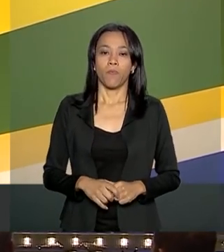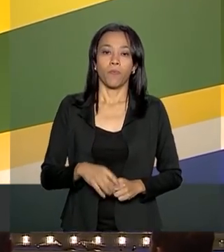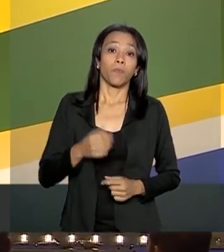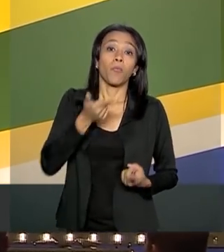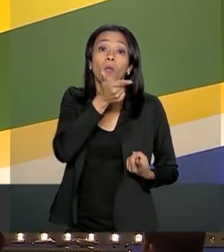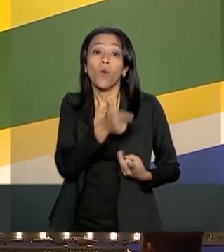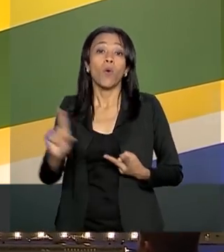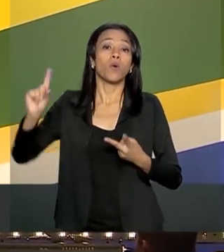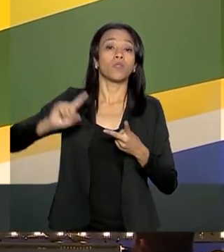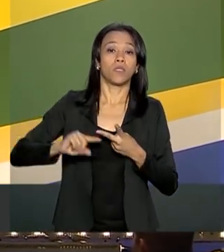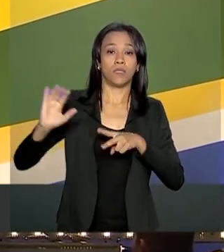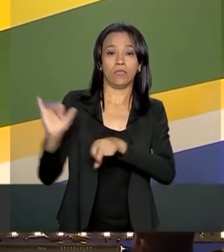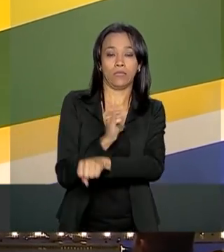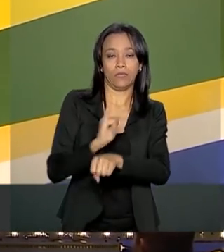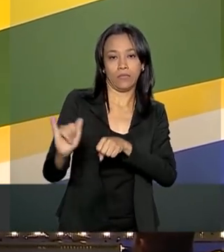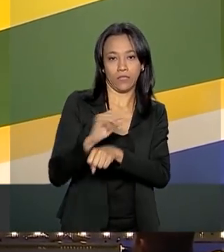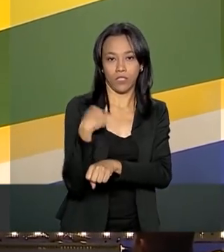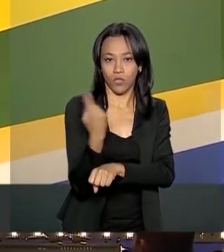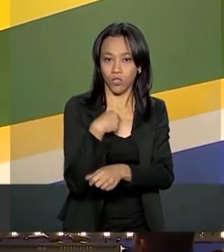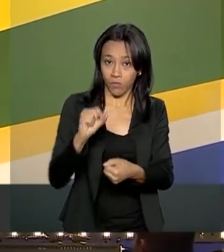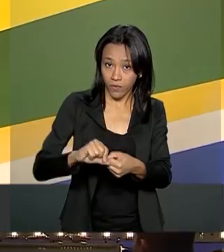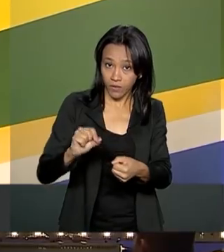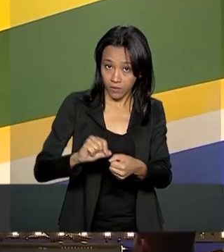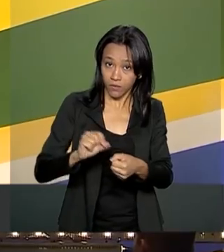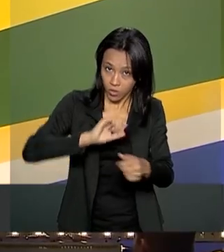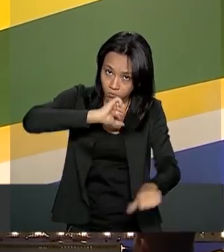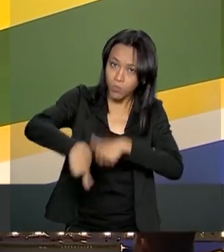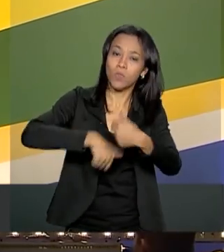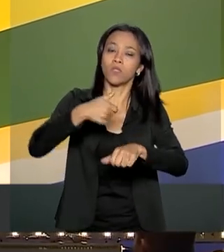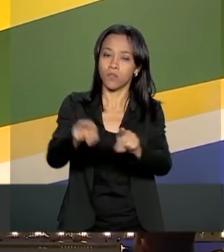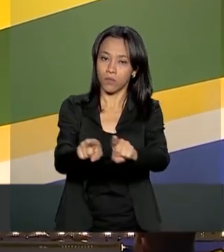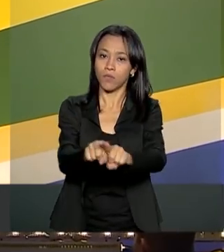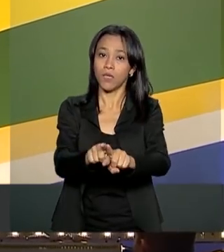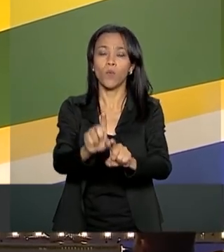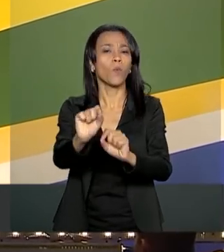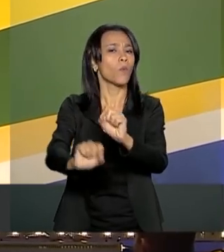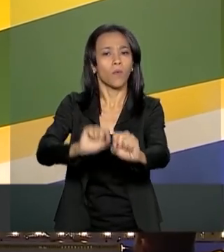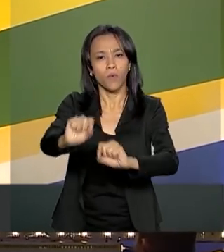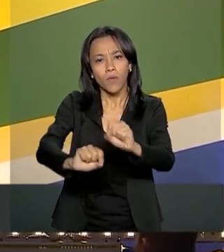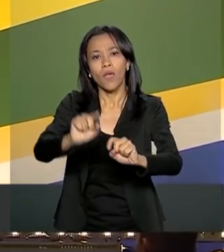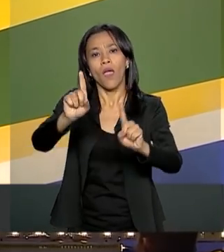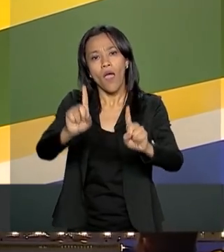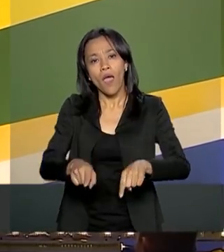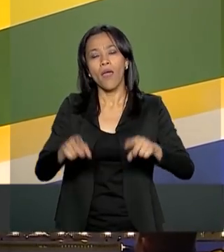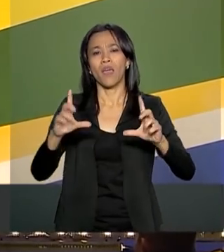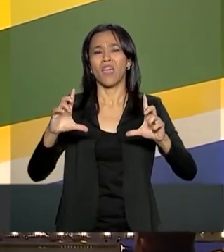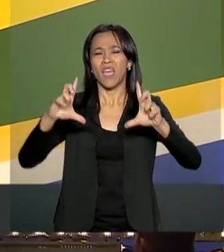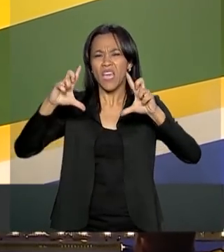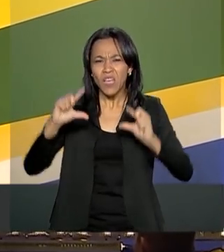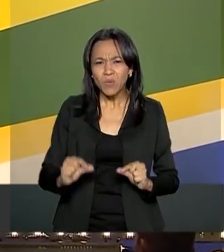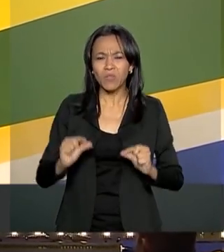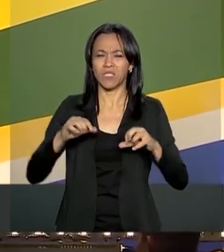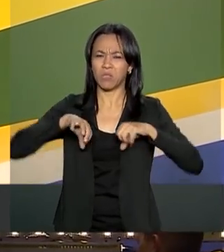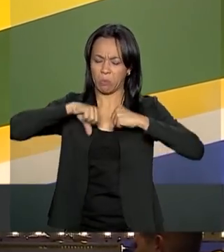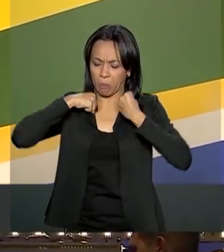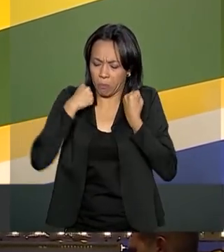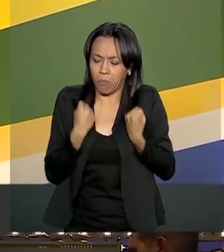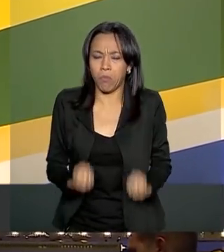Outras medidas estamos tomando, como reformas, a diminuição do peso do Estado,